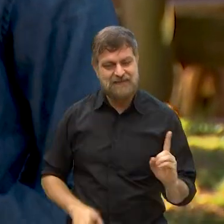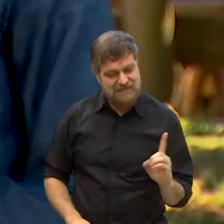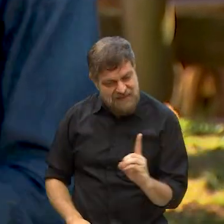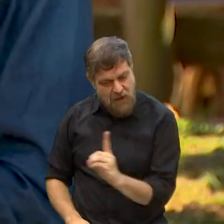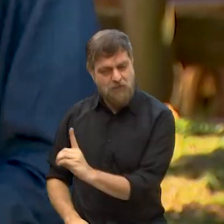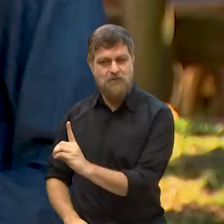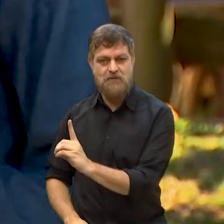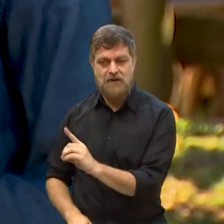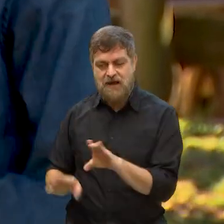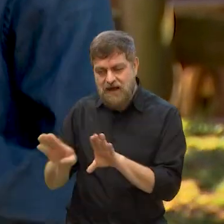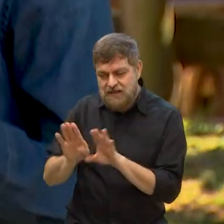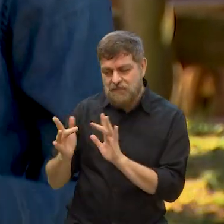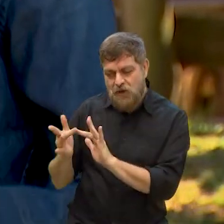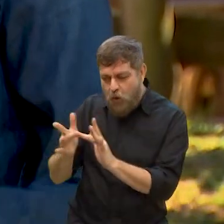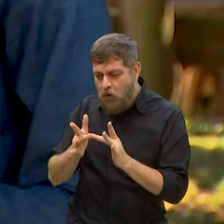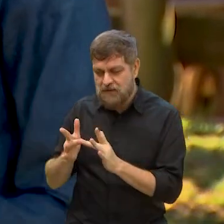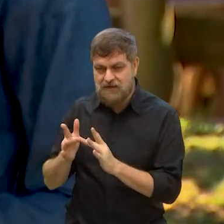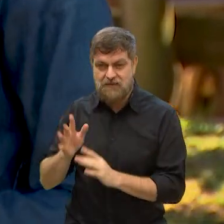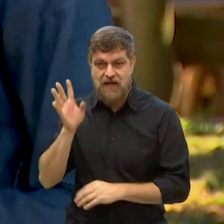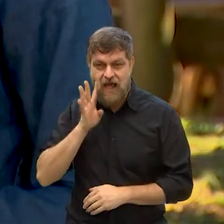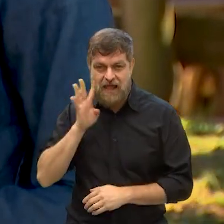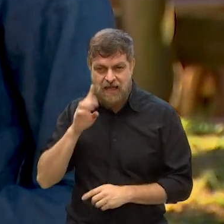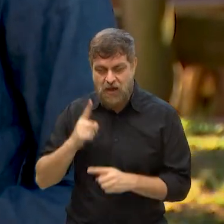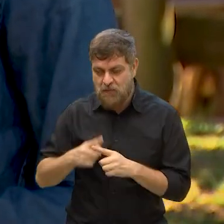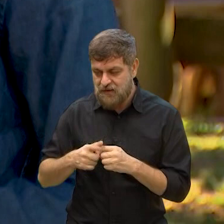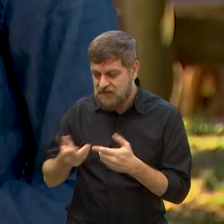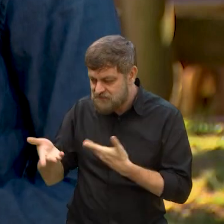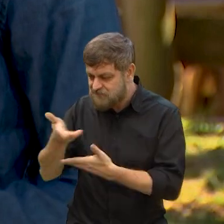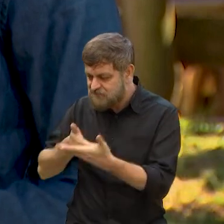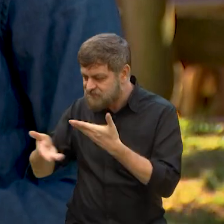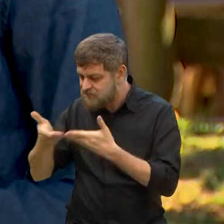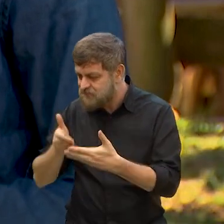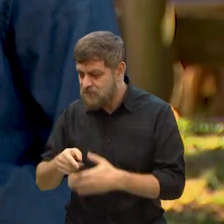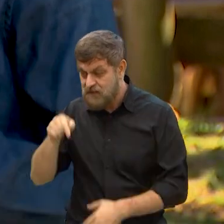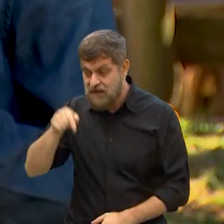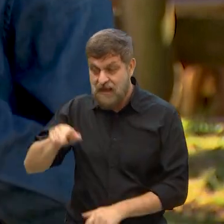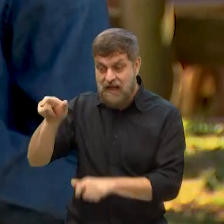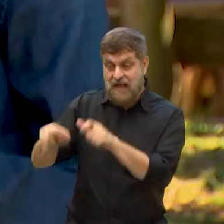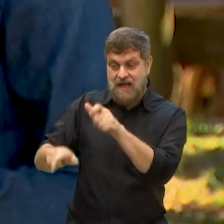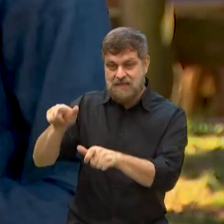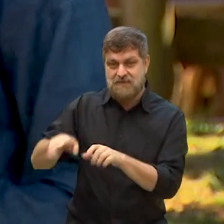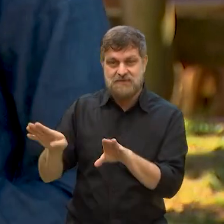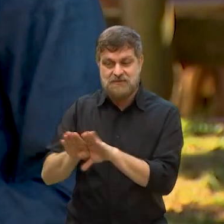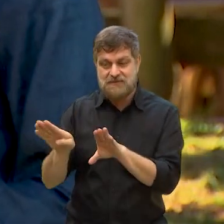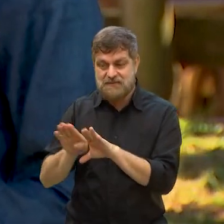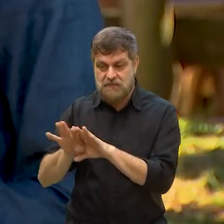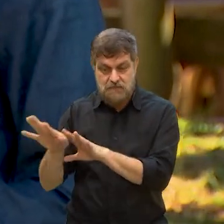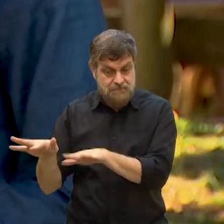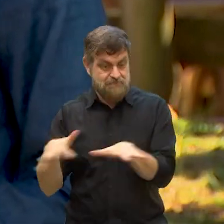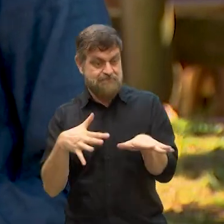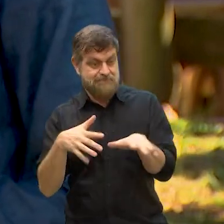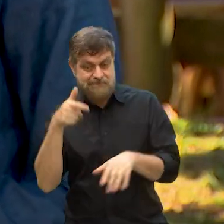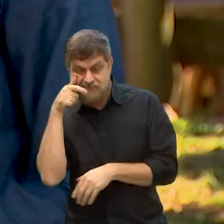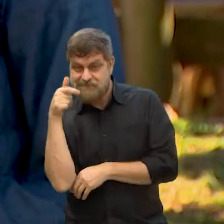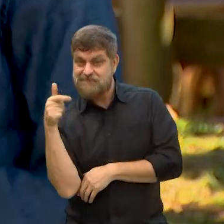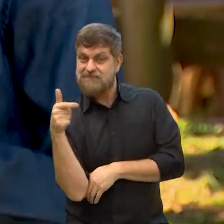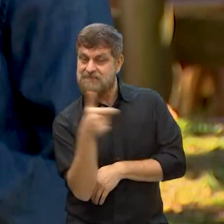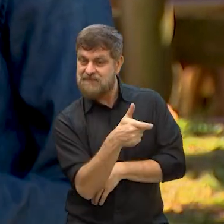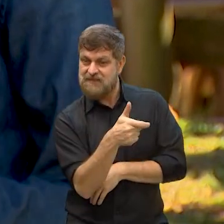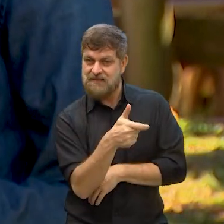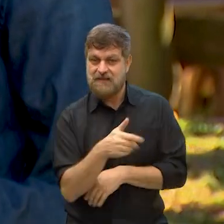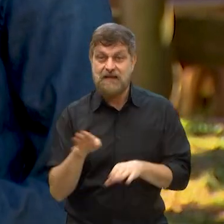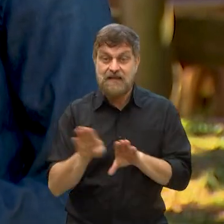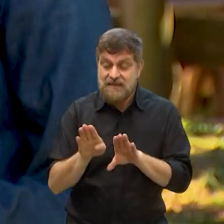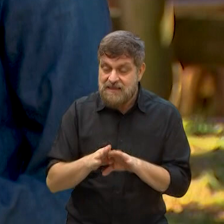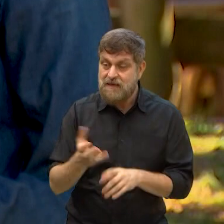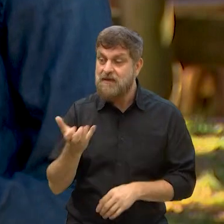cidade, conviver com outras pessoas, ver outras coisas. E é até legal, porque você tendo esse conhecimento, você vai falando